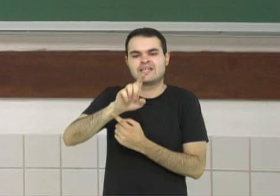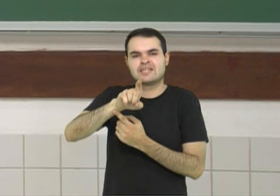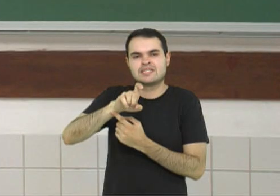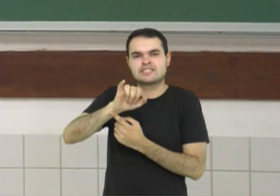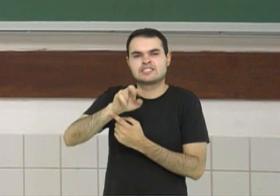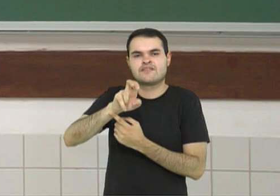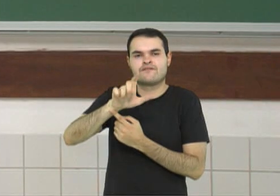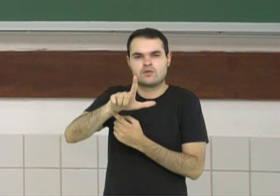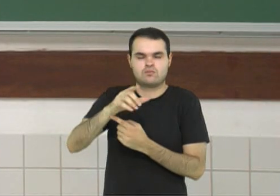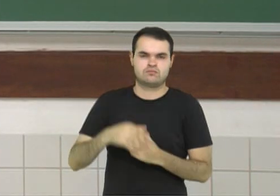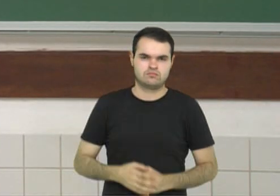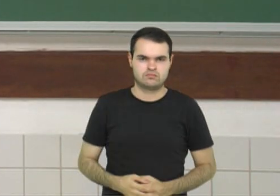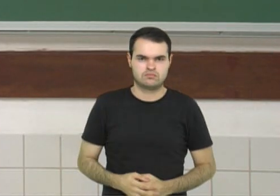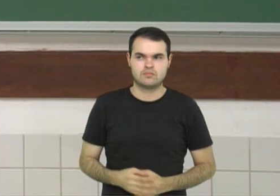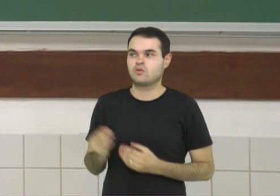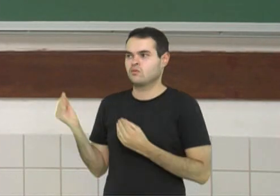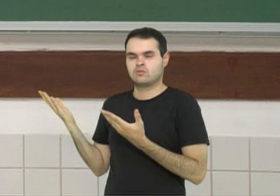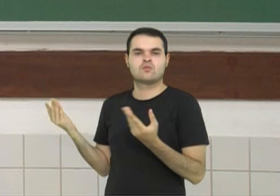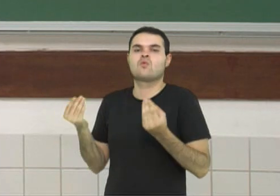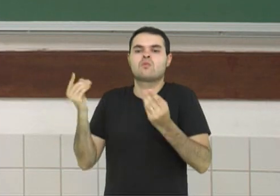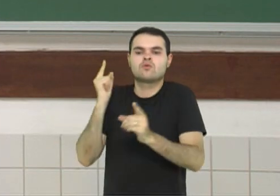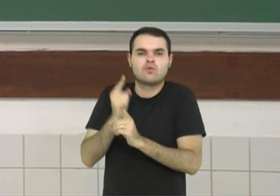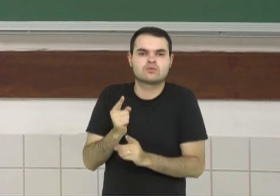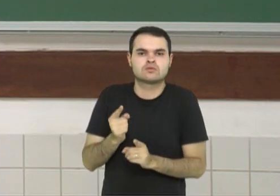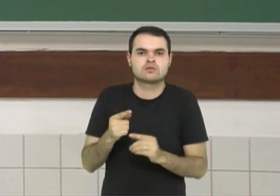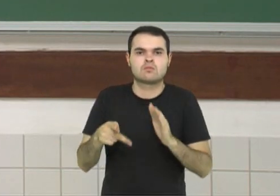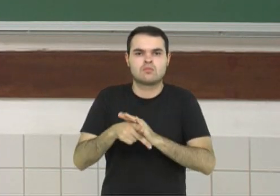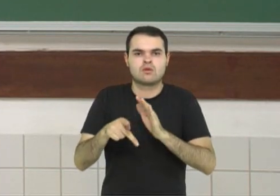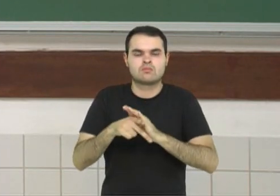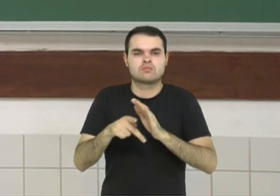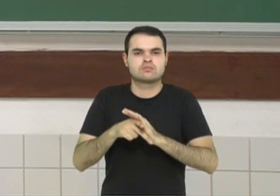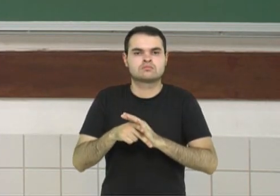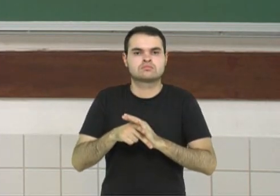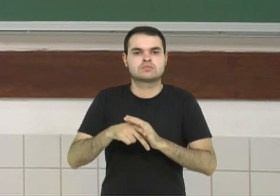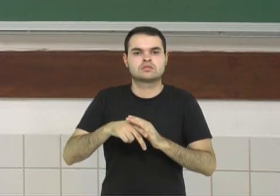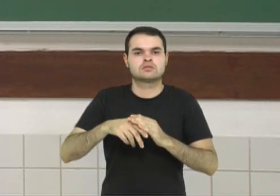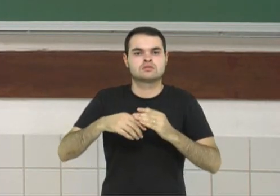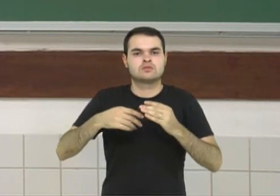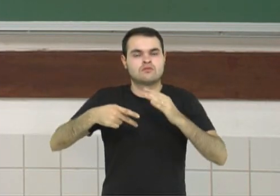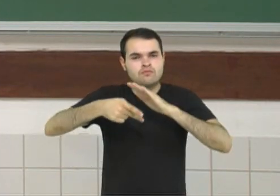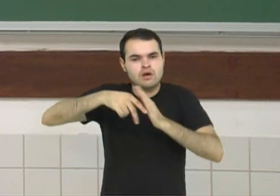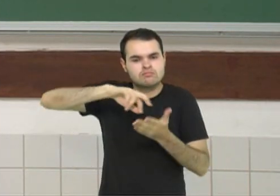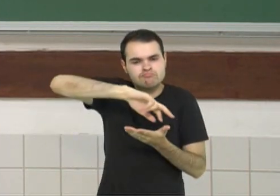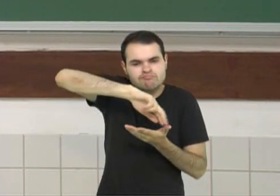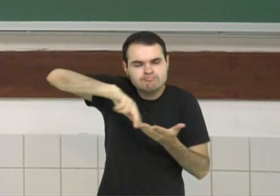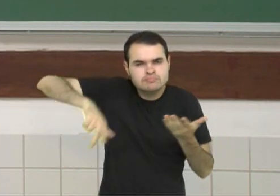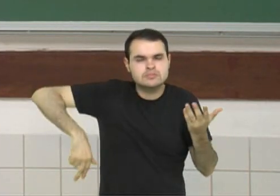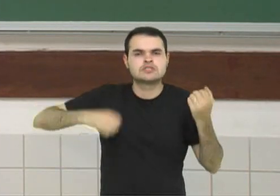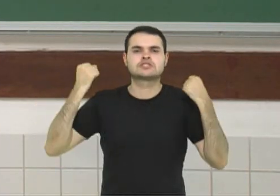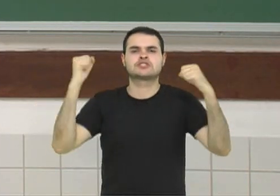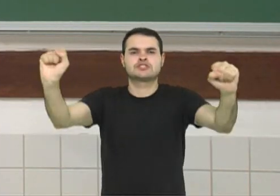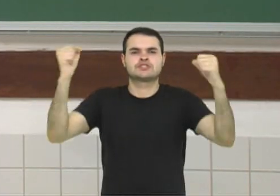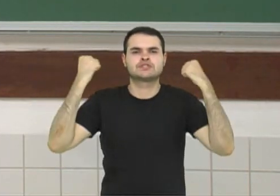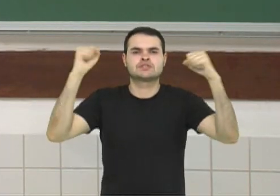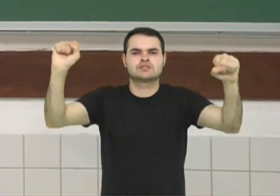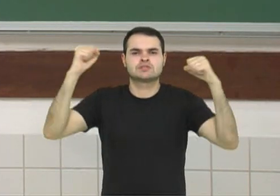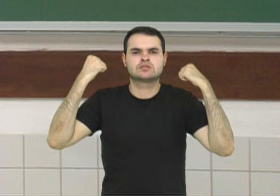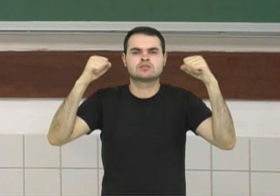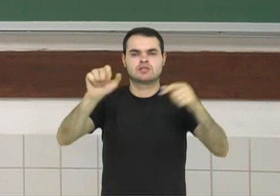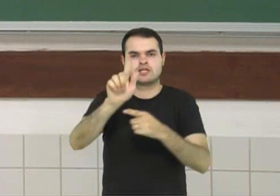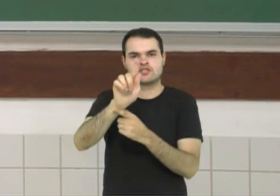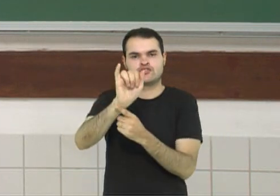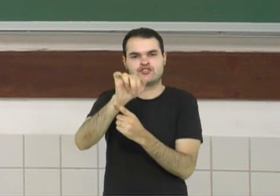Nos praticantes de qualquer tipo de ginástica. Na ginástica rítmica, na ginástica artística, na